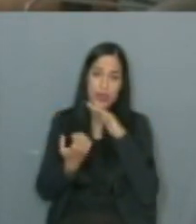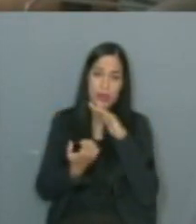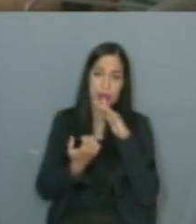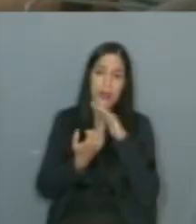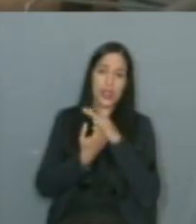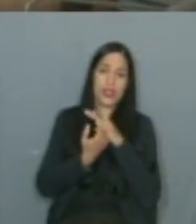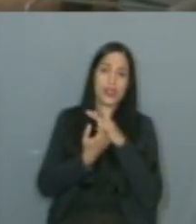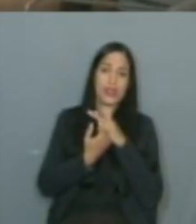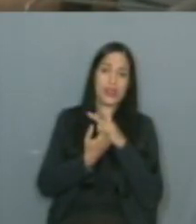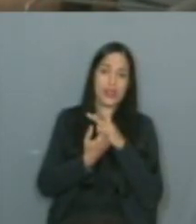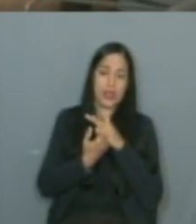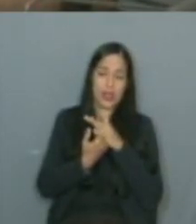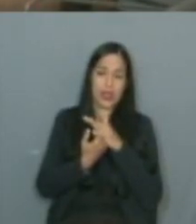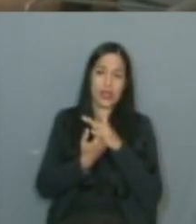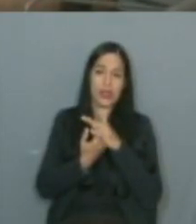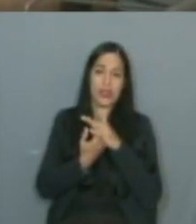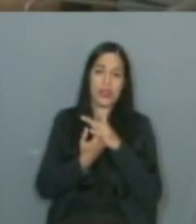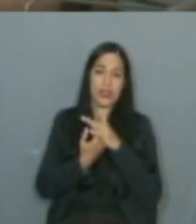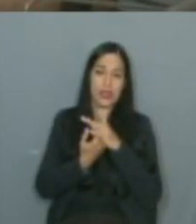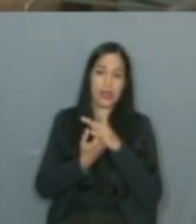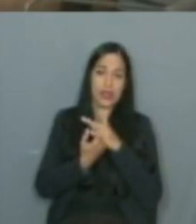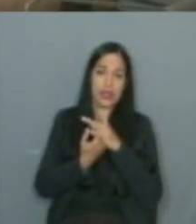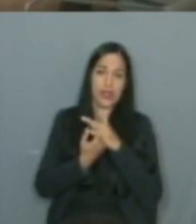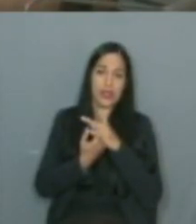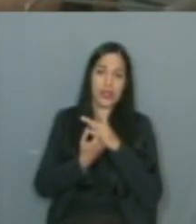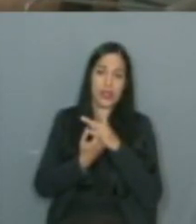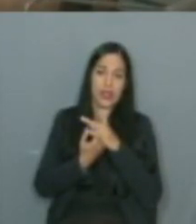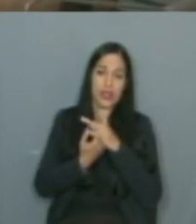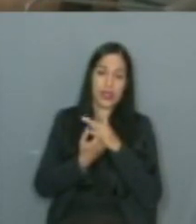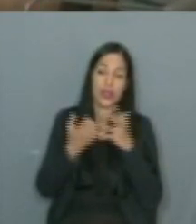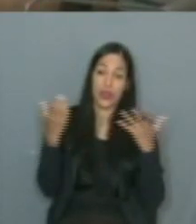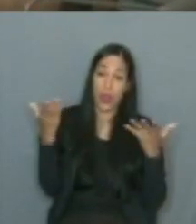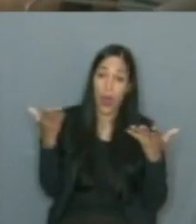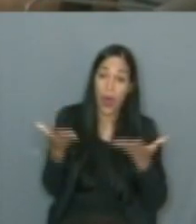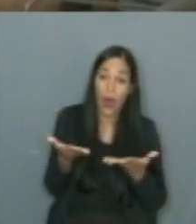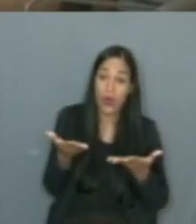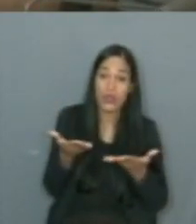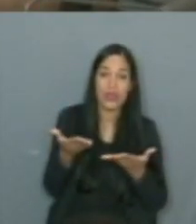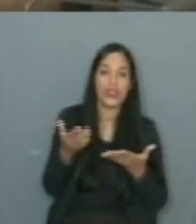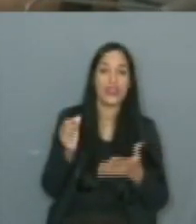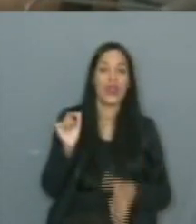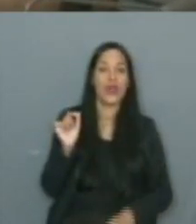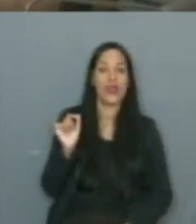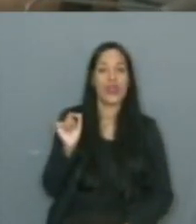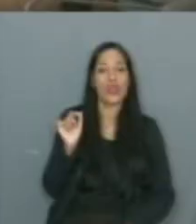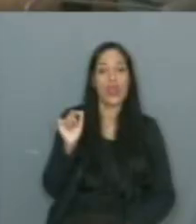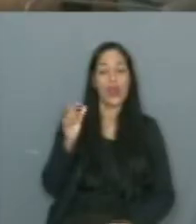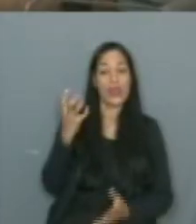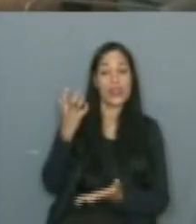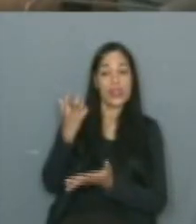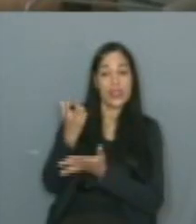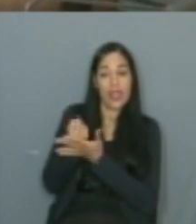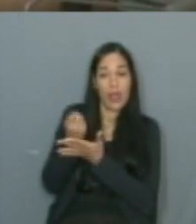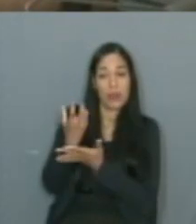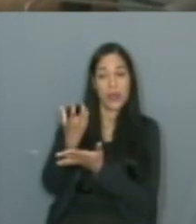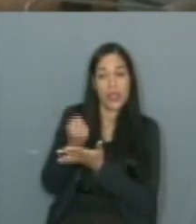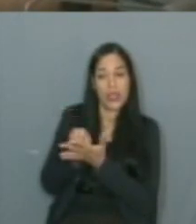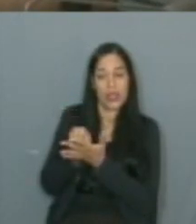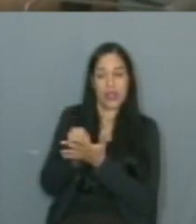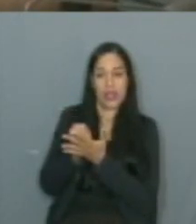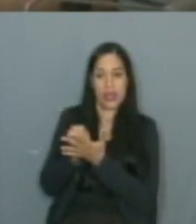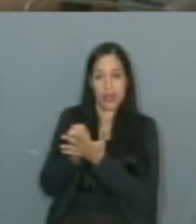empresas, eu vou falar, vereadora, algo que está muito latente hoje, que é os